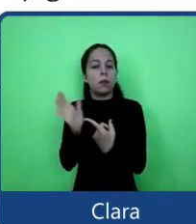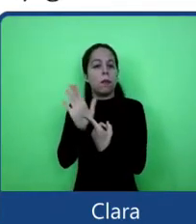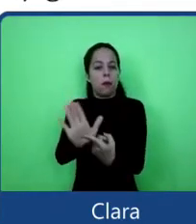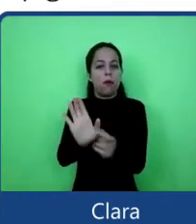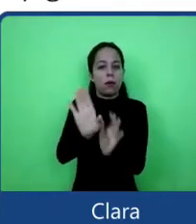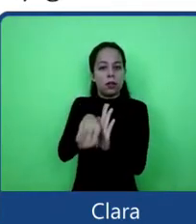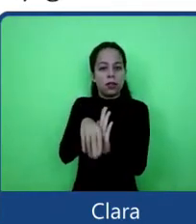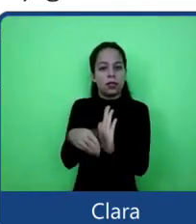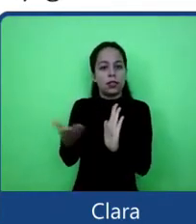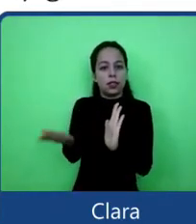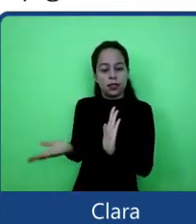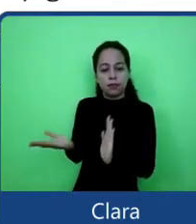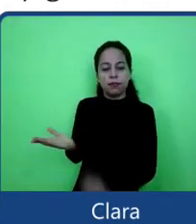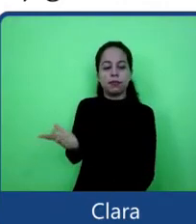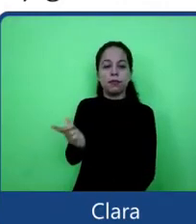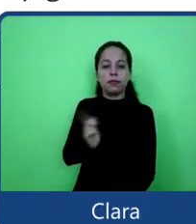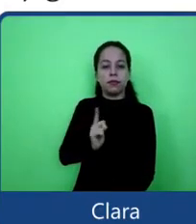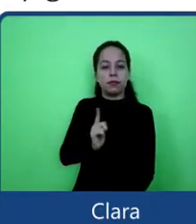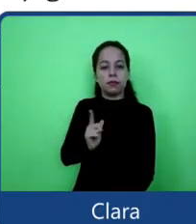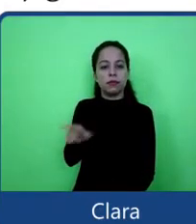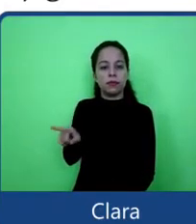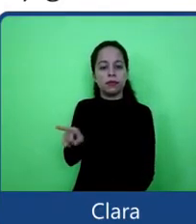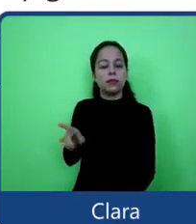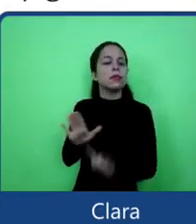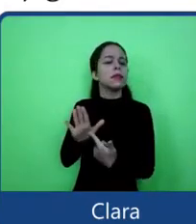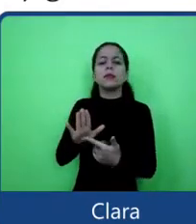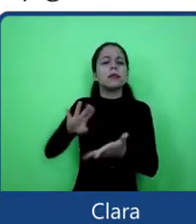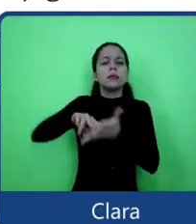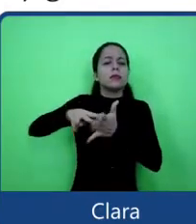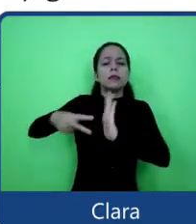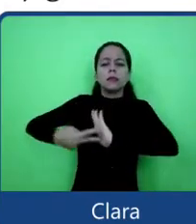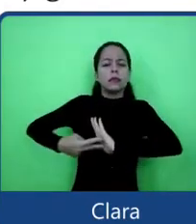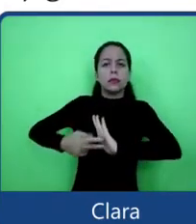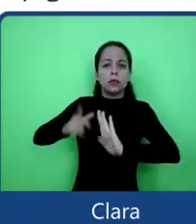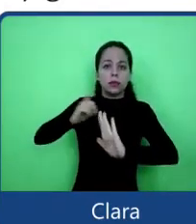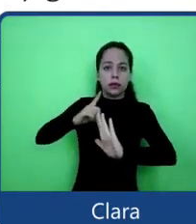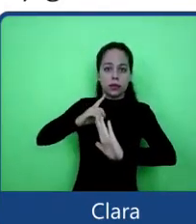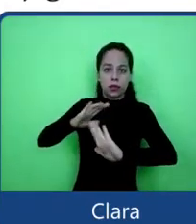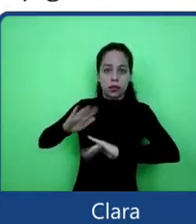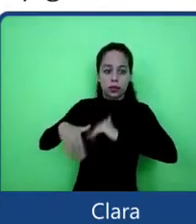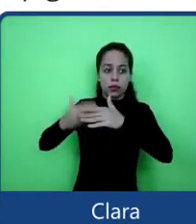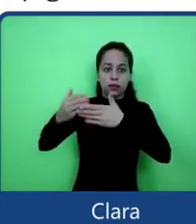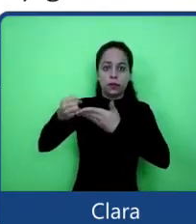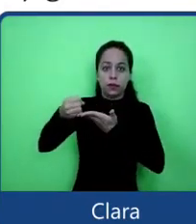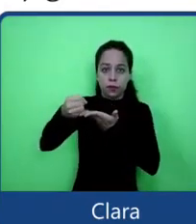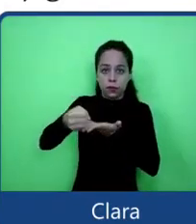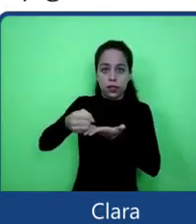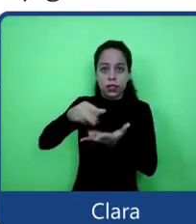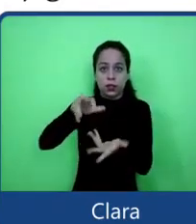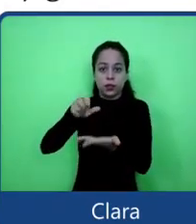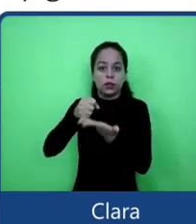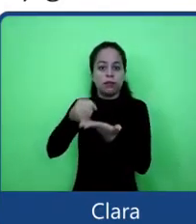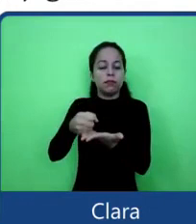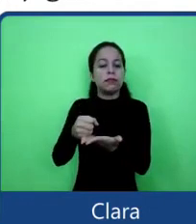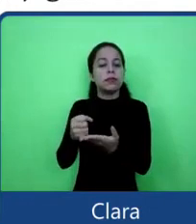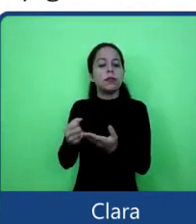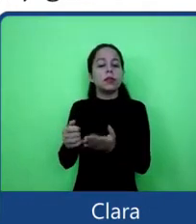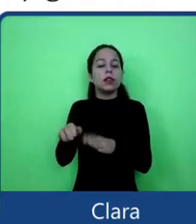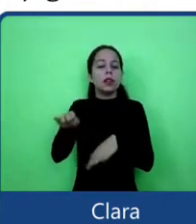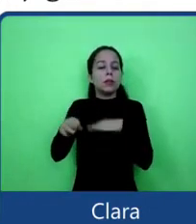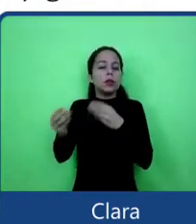Ricardo Abramovay, que diz que o desenvolvimento sustentável é o processo de ampliação permanente das